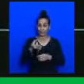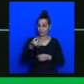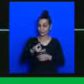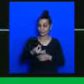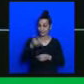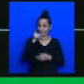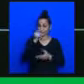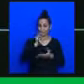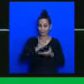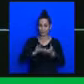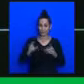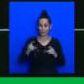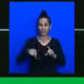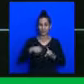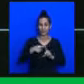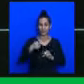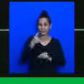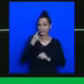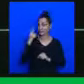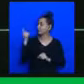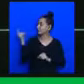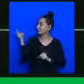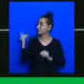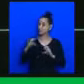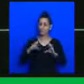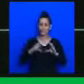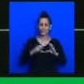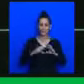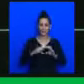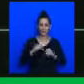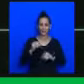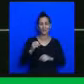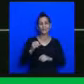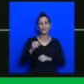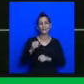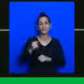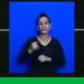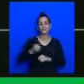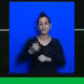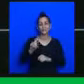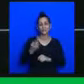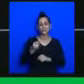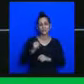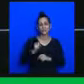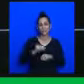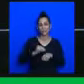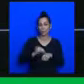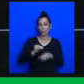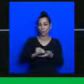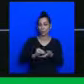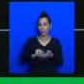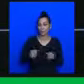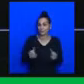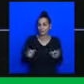números sorteados. Mais uma bola chegando, 28. Número 28, falta muito pouco.